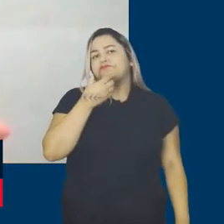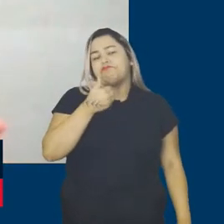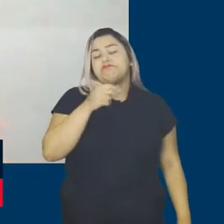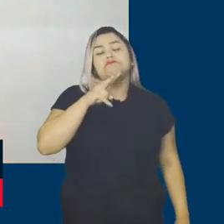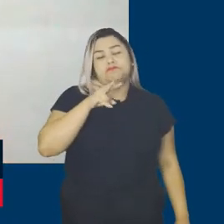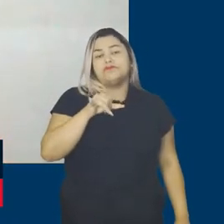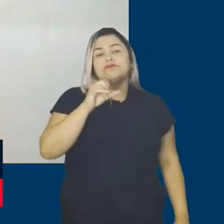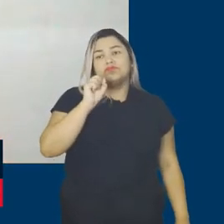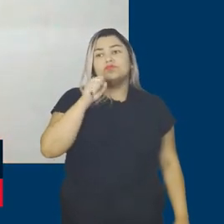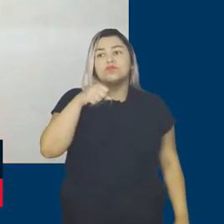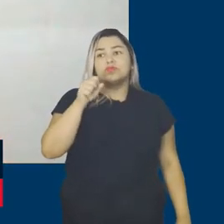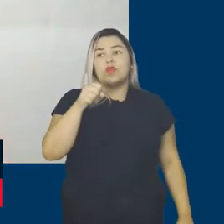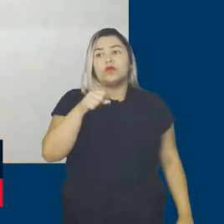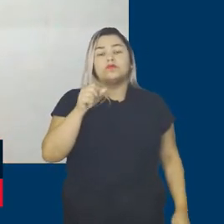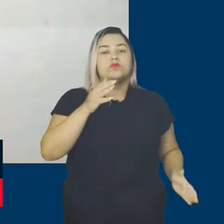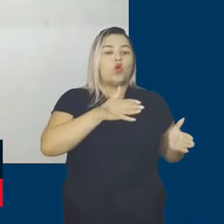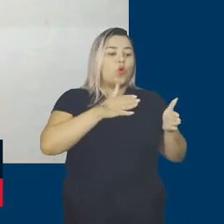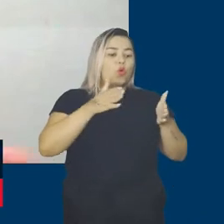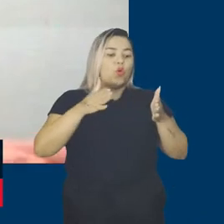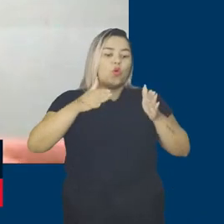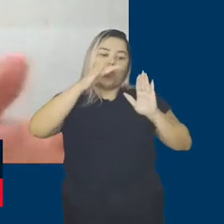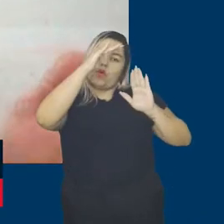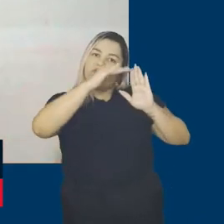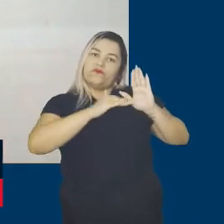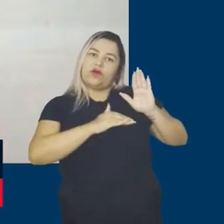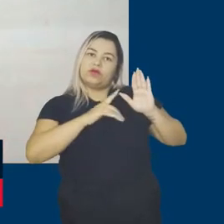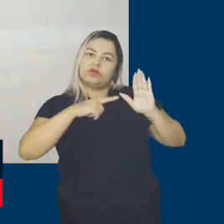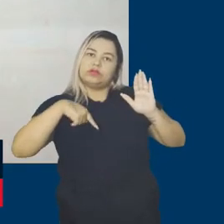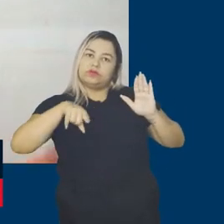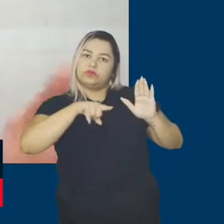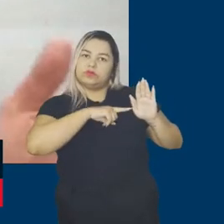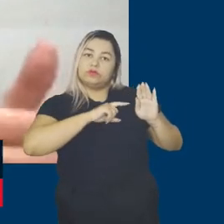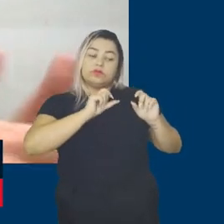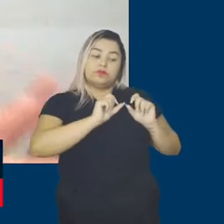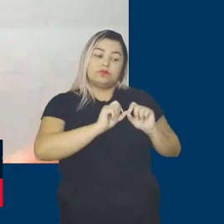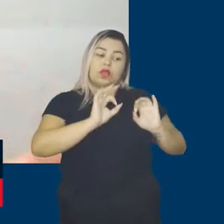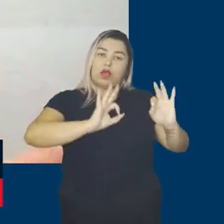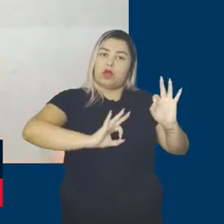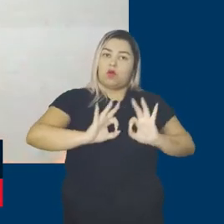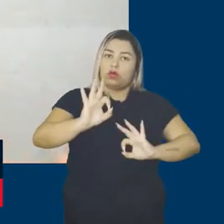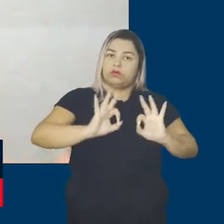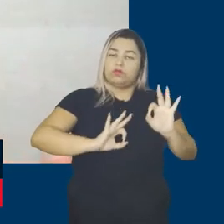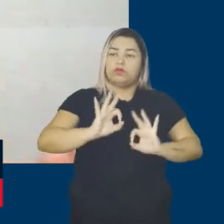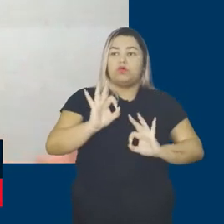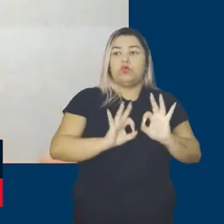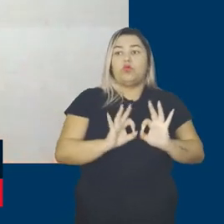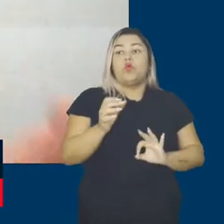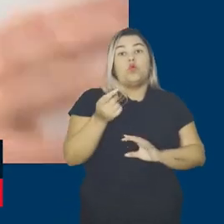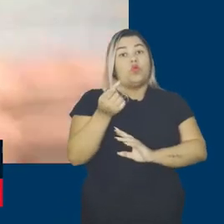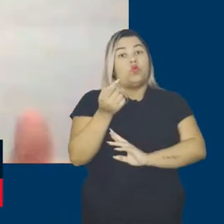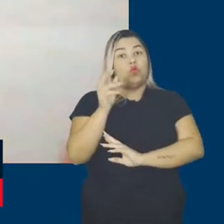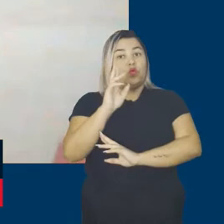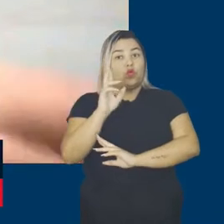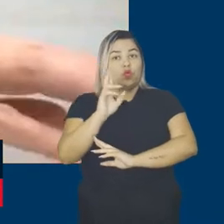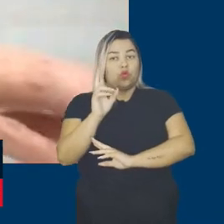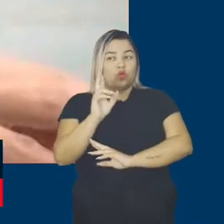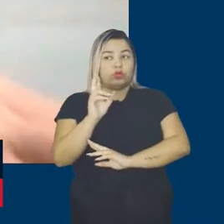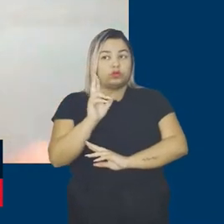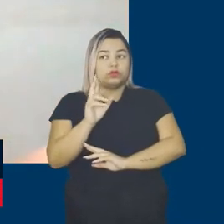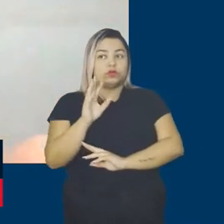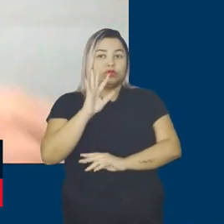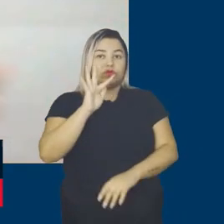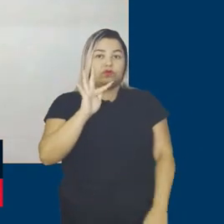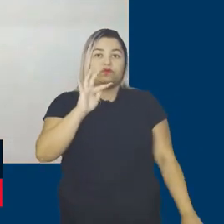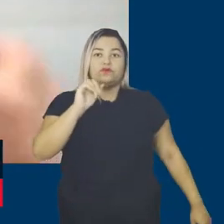ser insuficiente. São várias fontes que nós estamos tentando aprumar. E os recursos que nós temos disponíveis, do